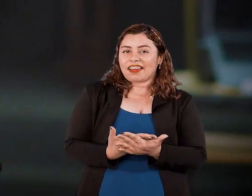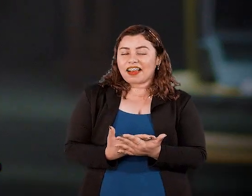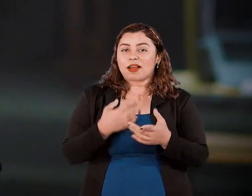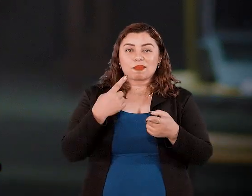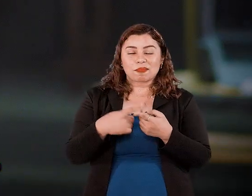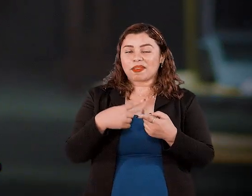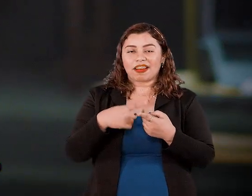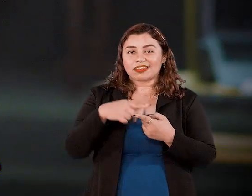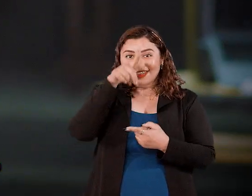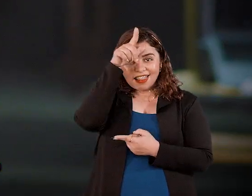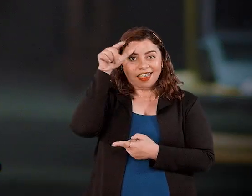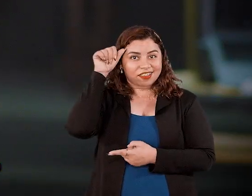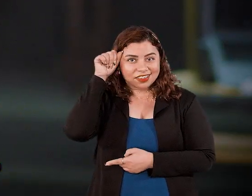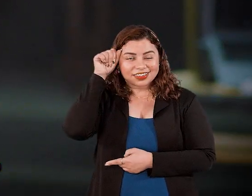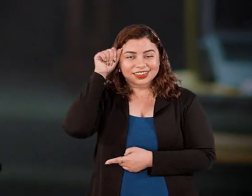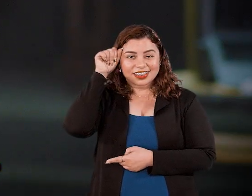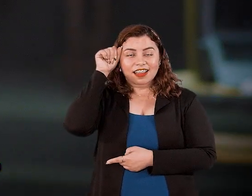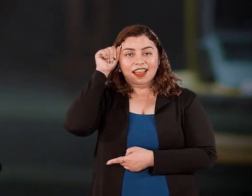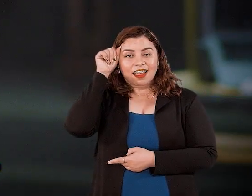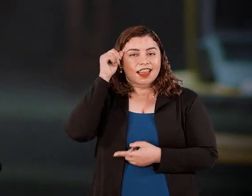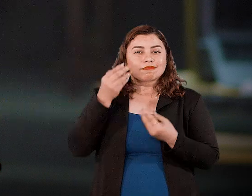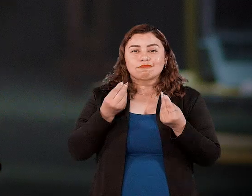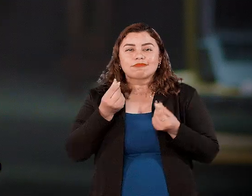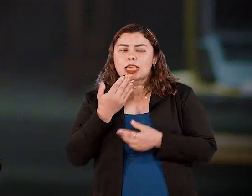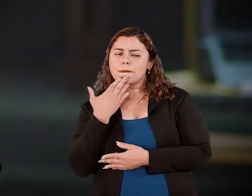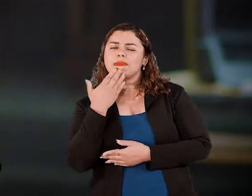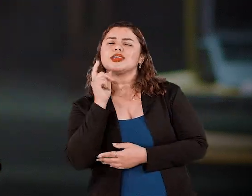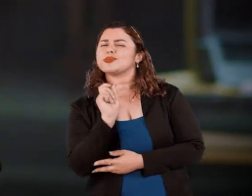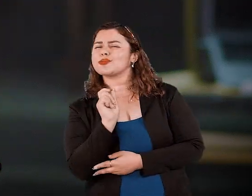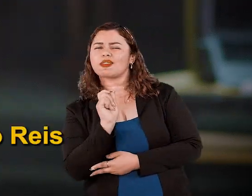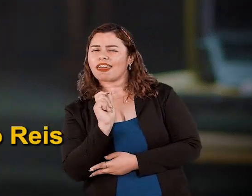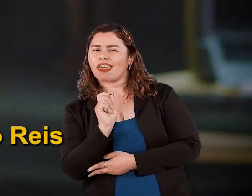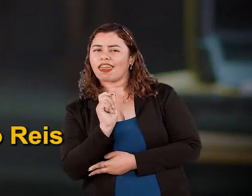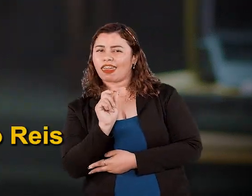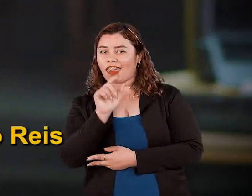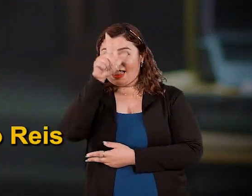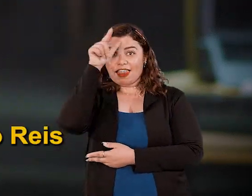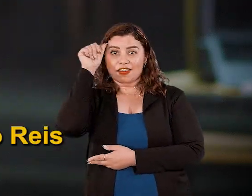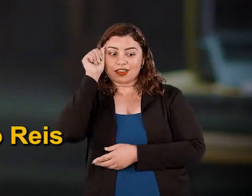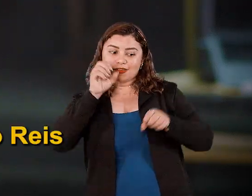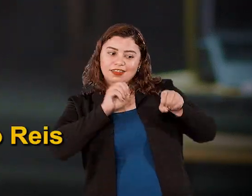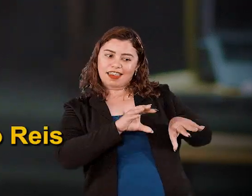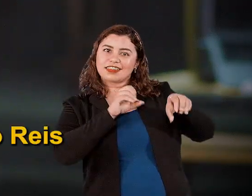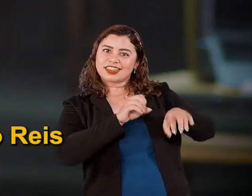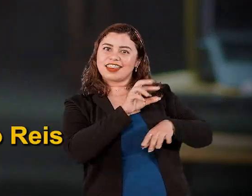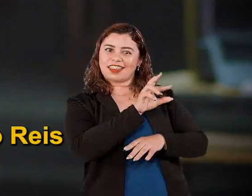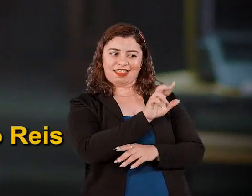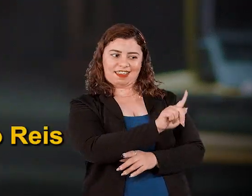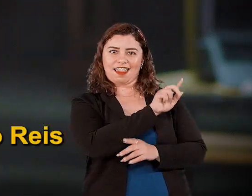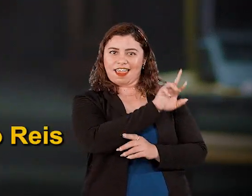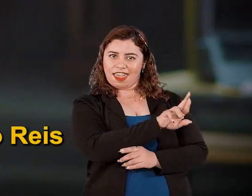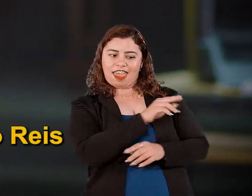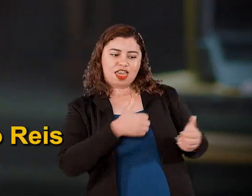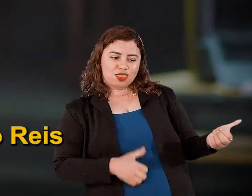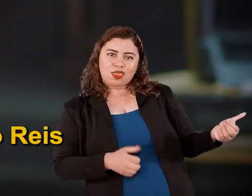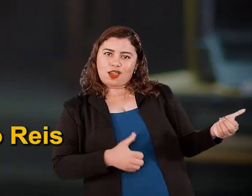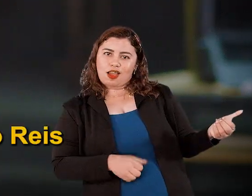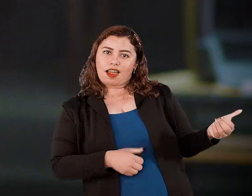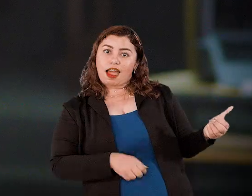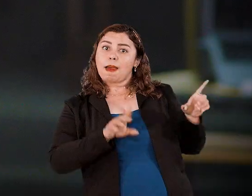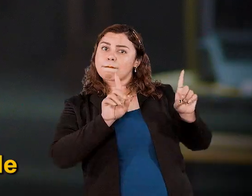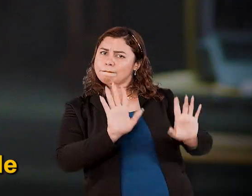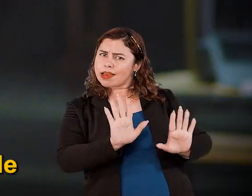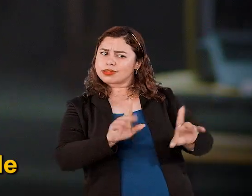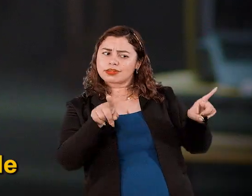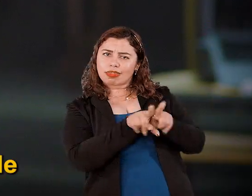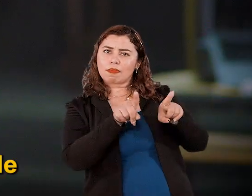positivamente impressionado com Levino e pede ao Levino não apenas que ensine Dilermando Reis a